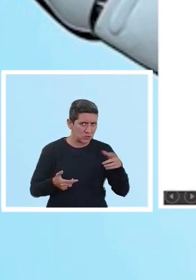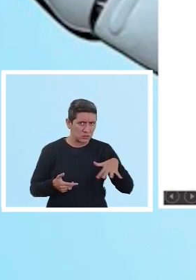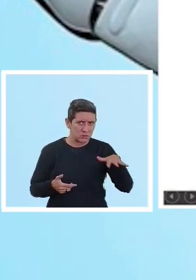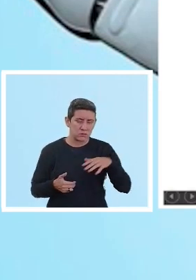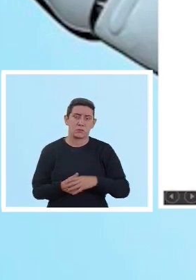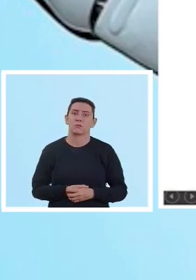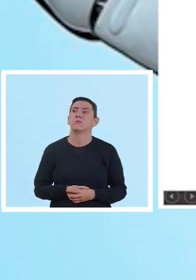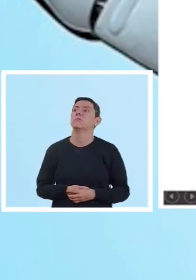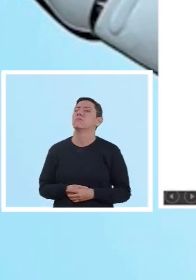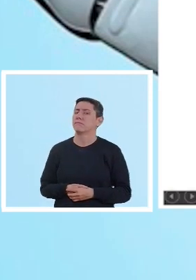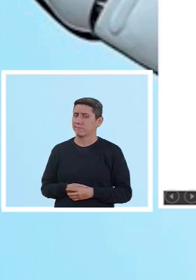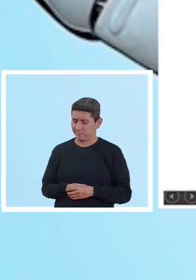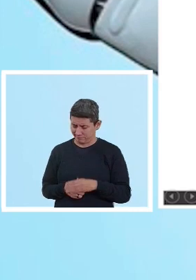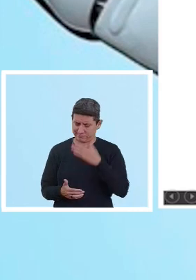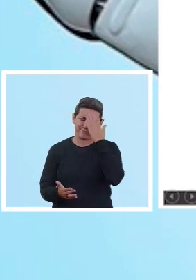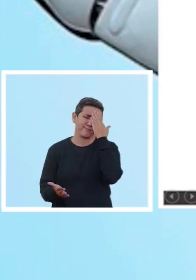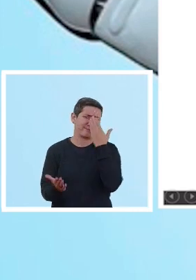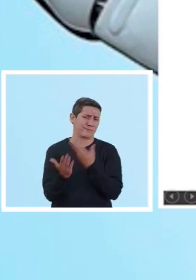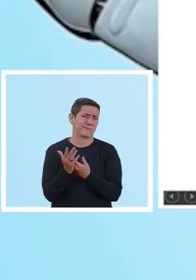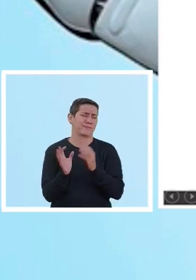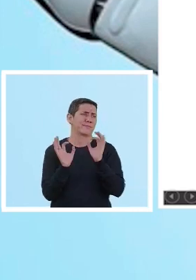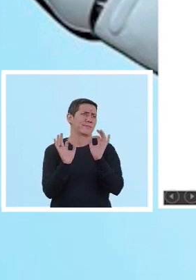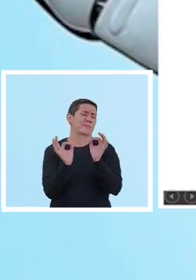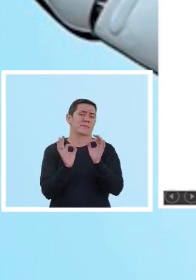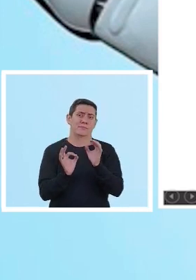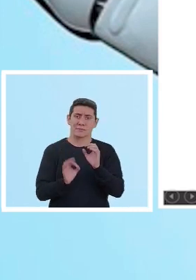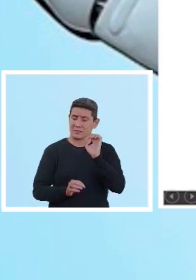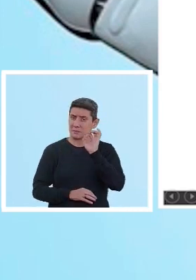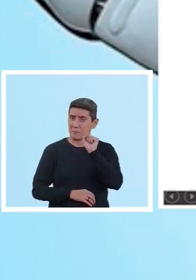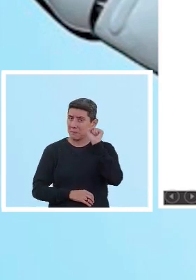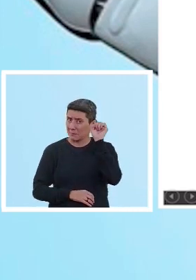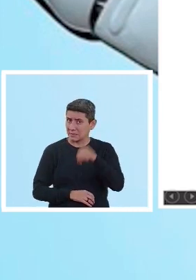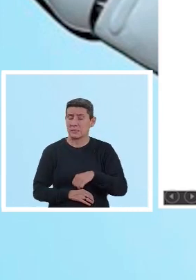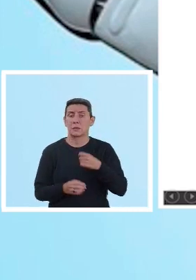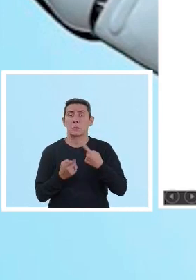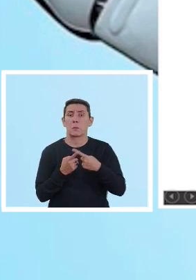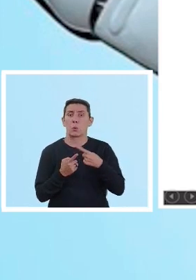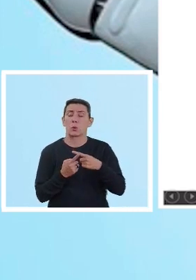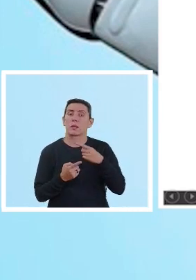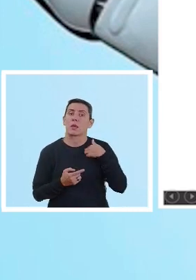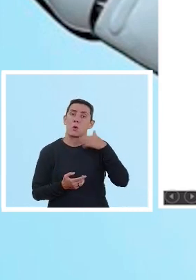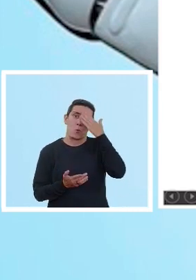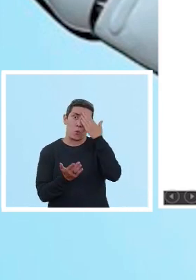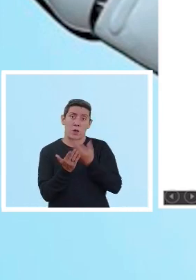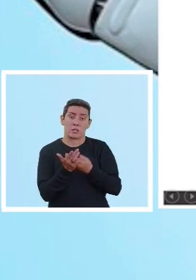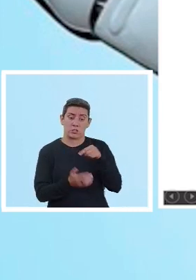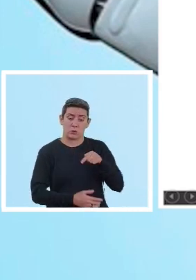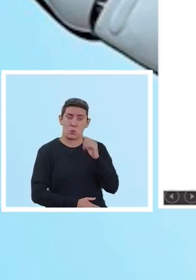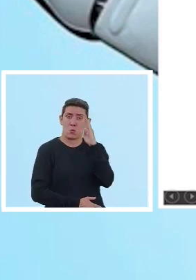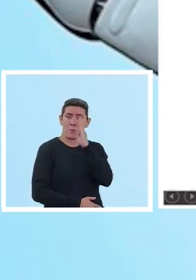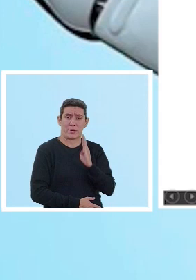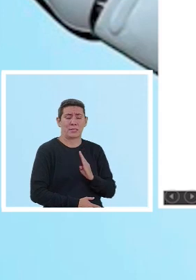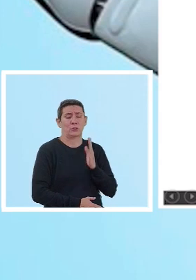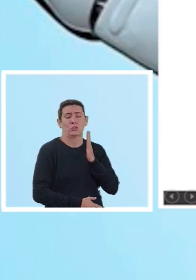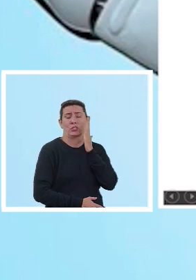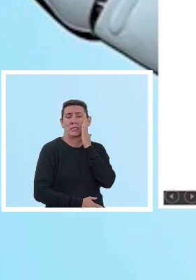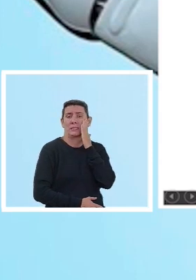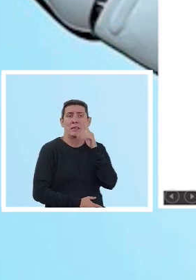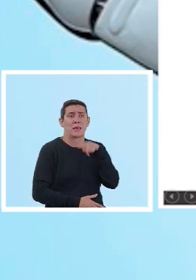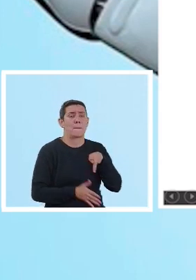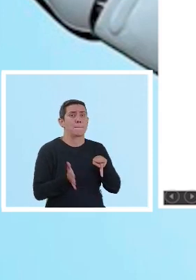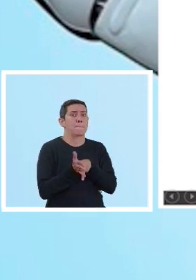e eu acredito sem dúvidas nenhuma Como eu disse no começo da nossa conversa o nosso país é um país que tem essa vocação